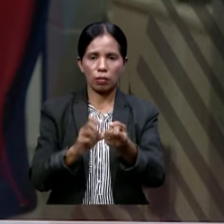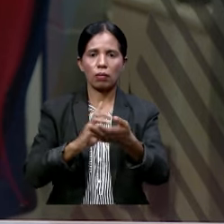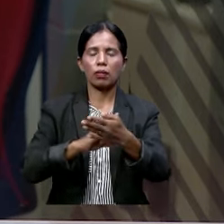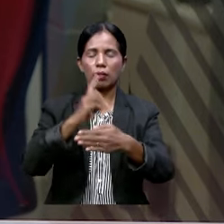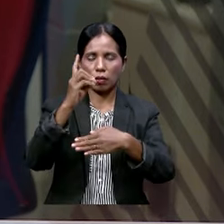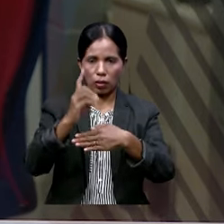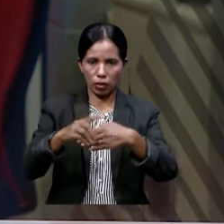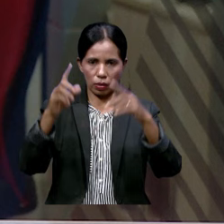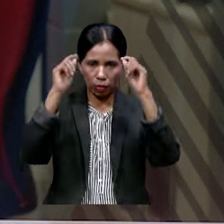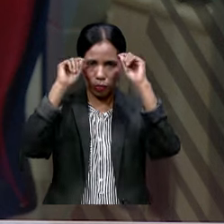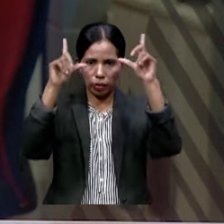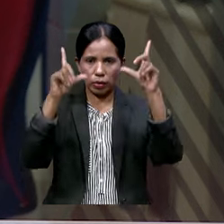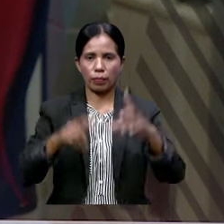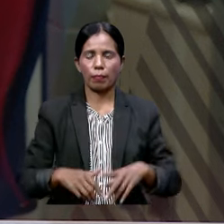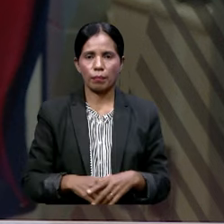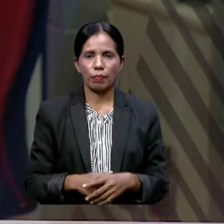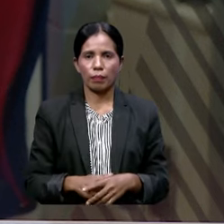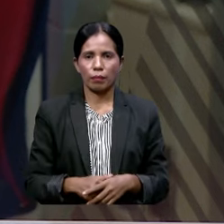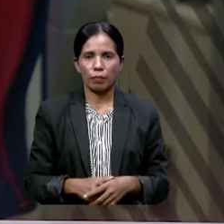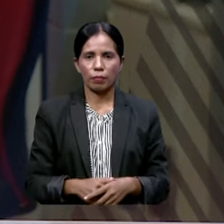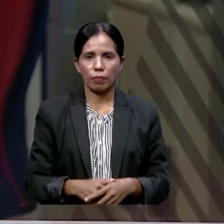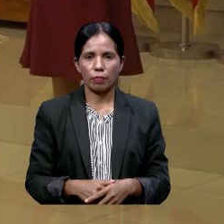desenvolvimento Timor-Leste.